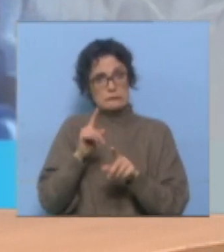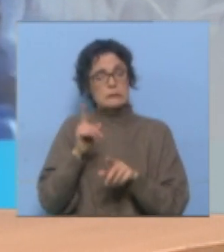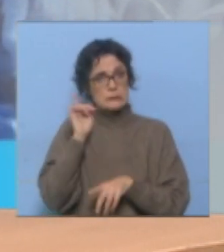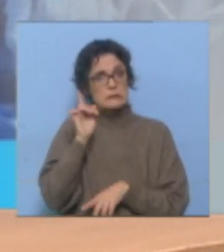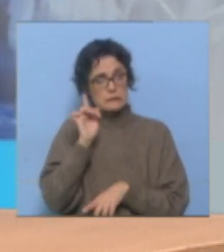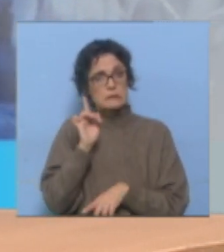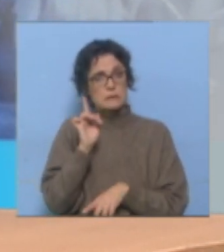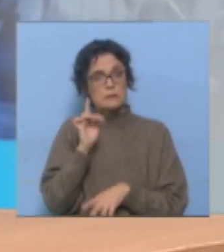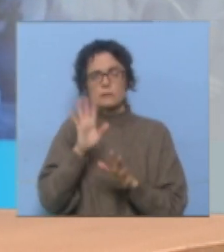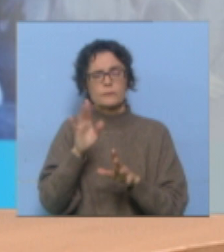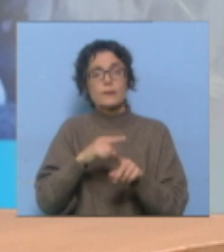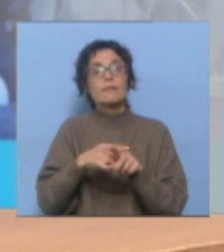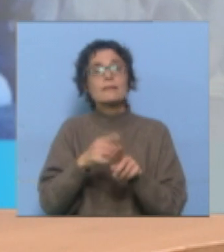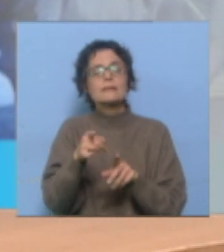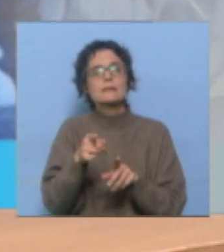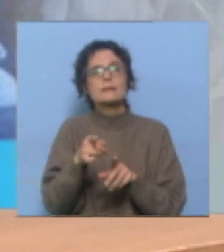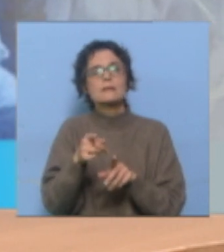se aprofundar